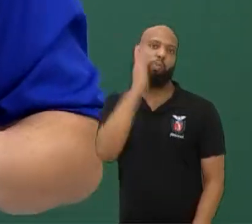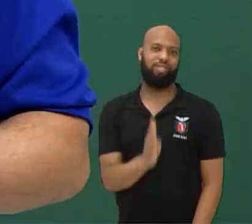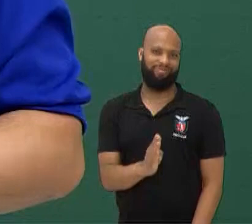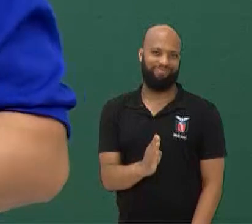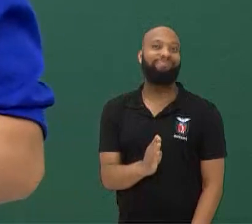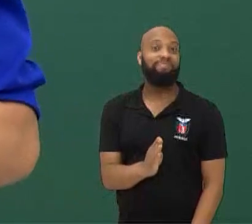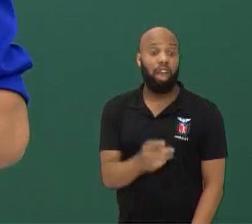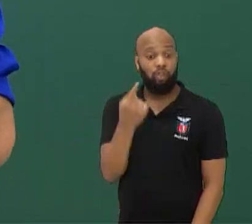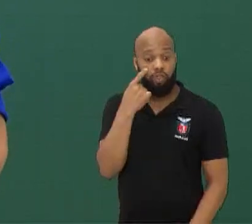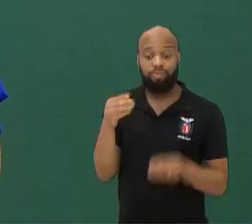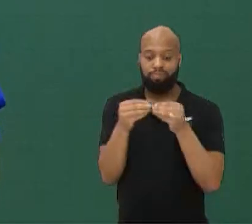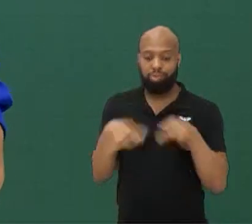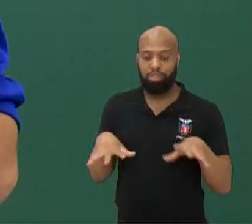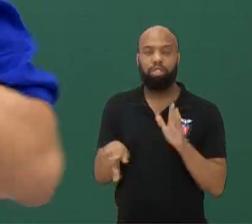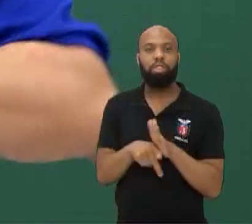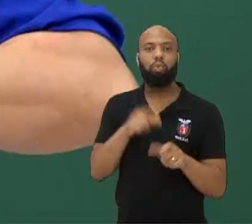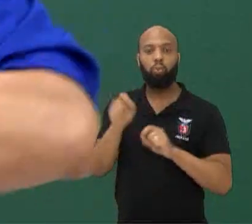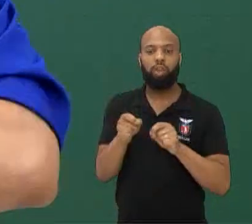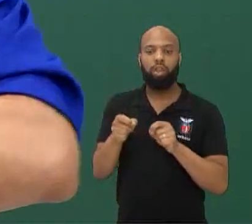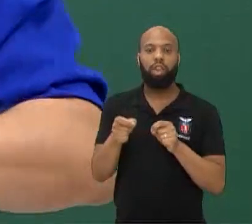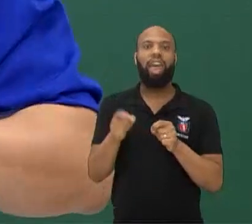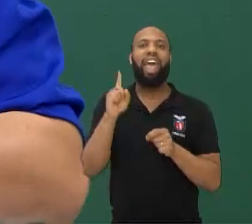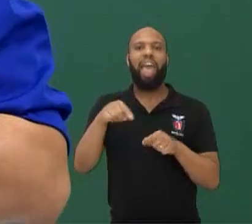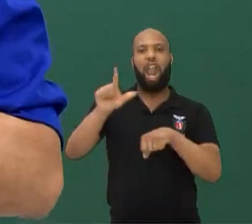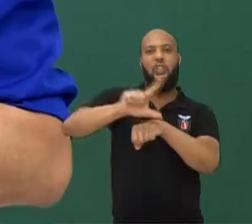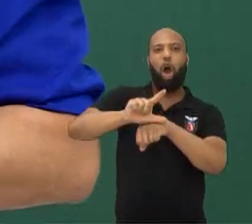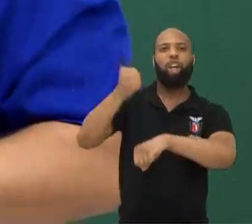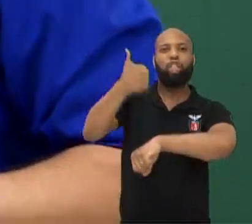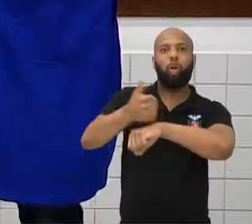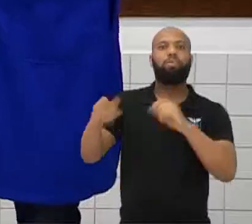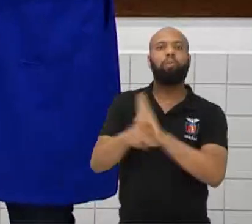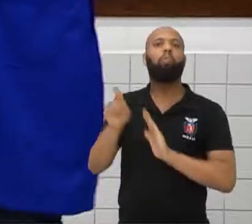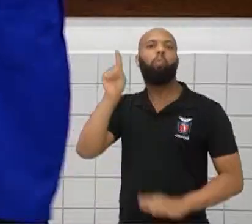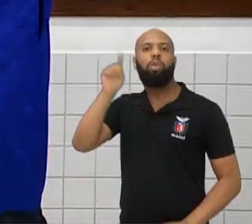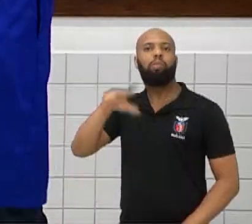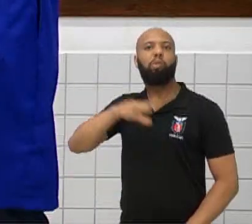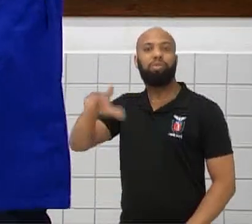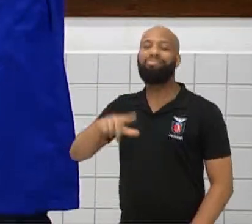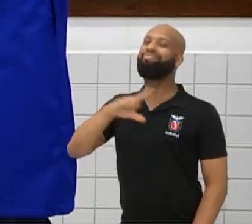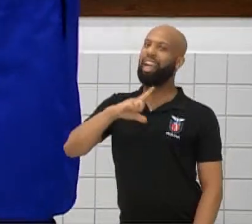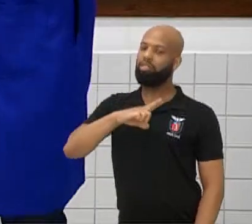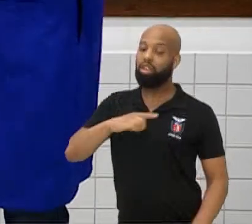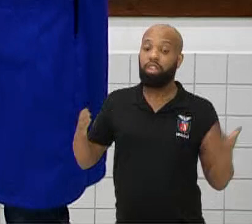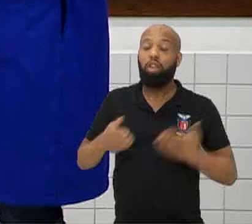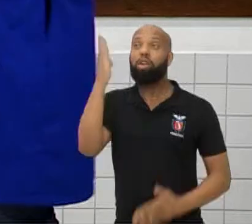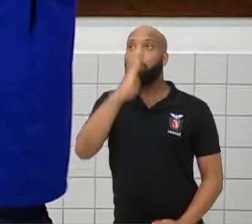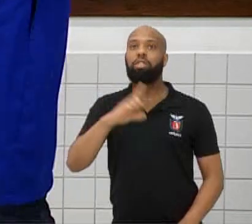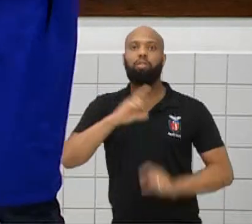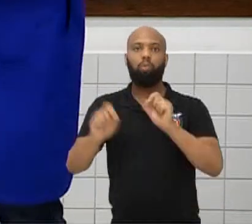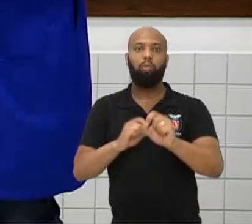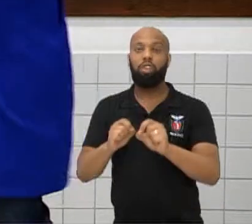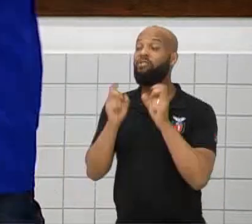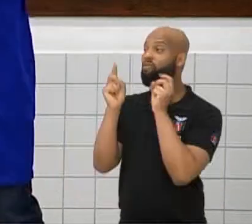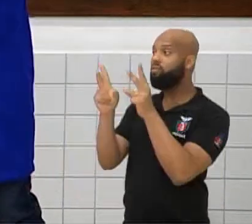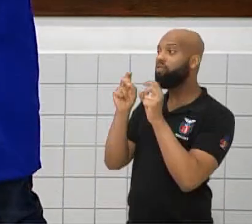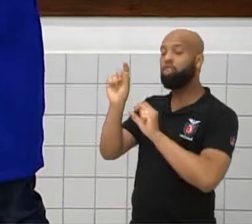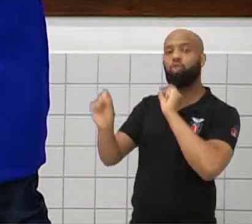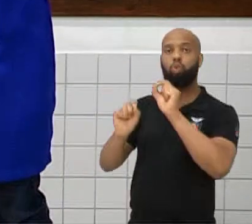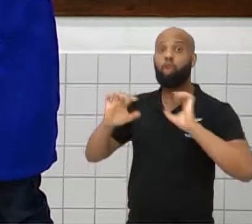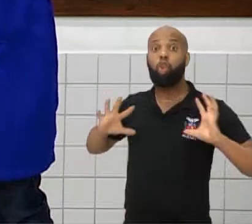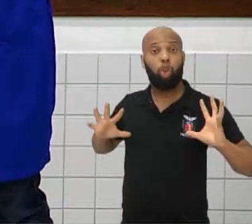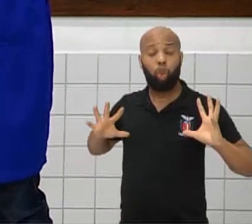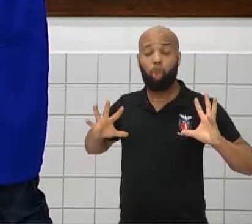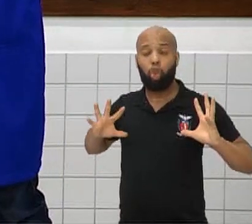Reparou que isso prejudicou os comerciantes portugueses totalmente. Então, o que o Brasil agora passou a importar, Rodrigo?